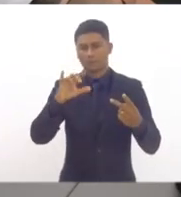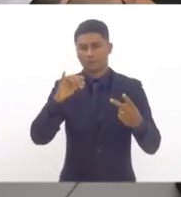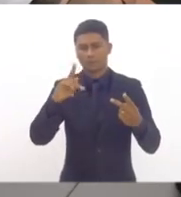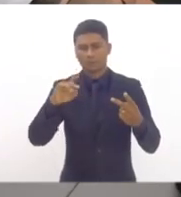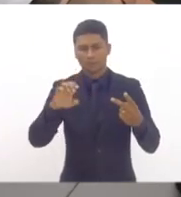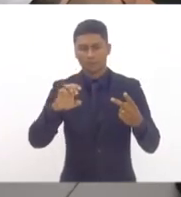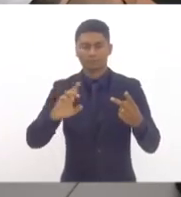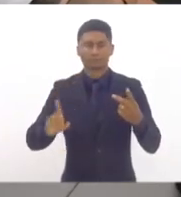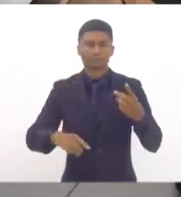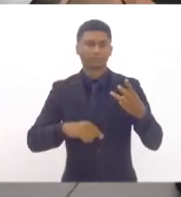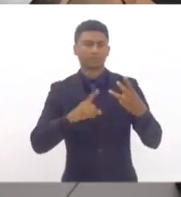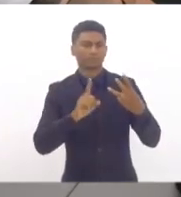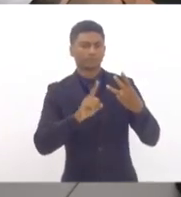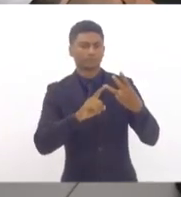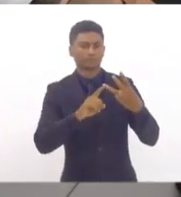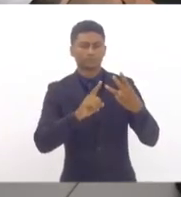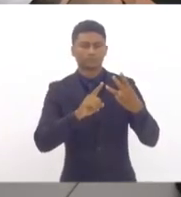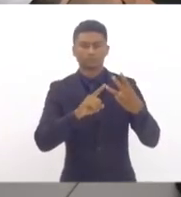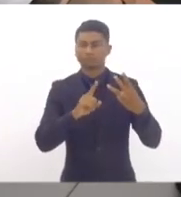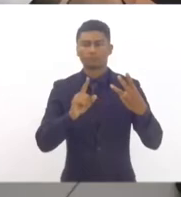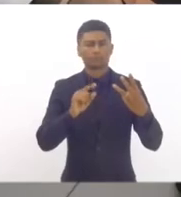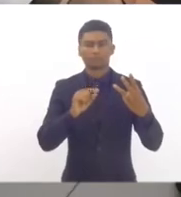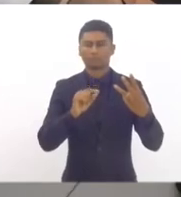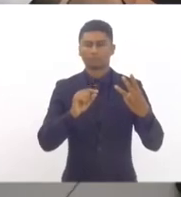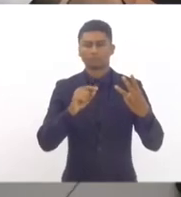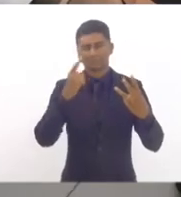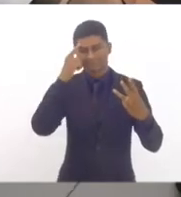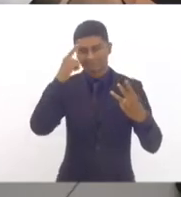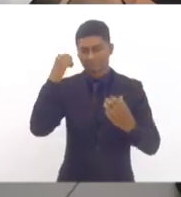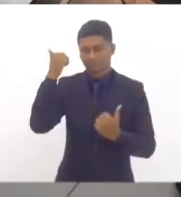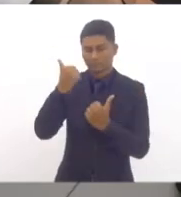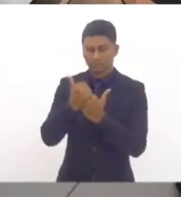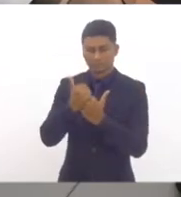E o meu terceiro voto, né, reserva de vaga,